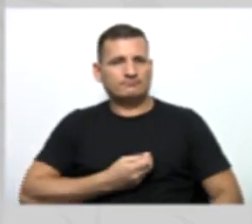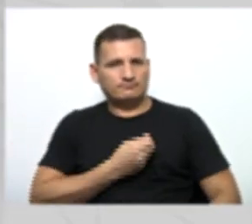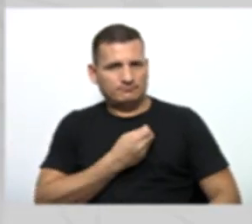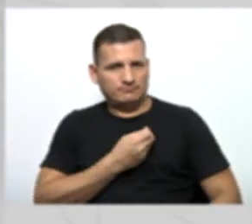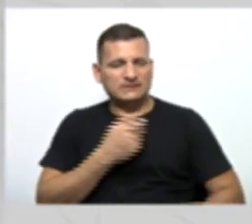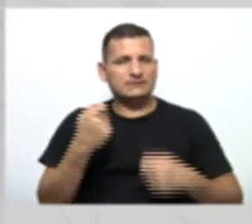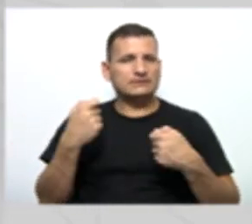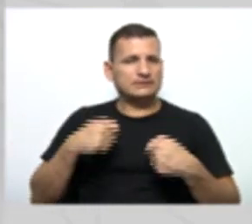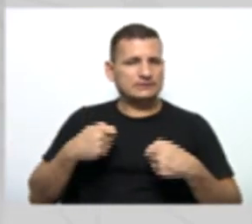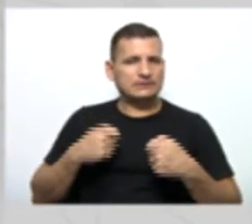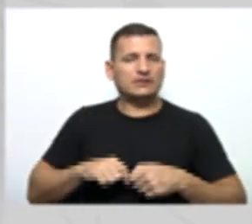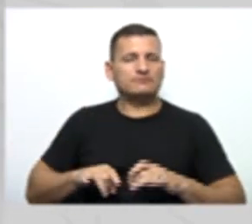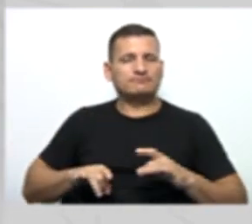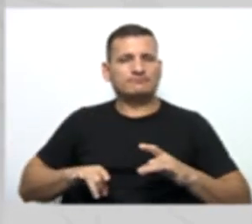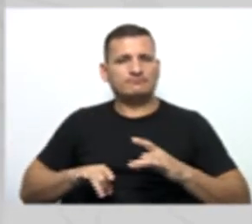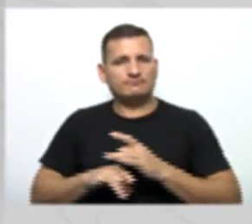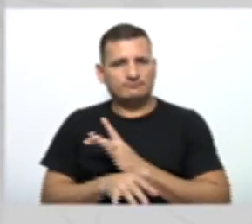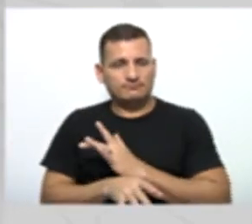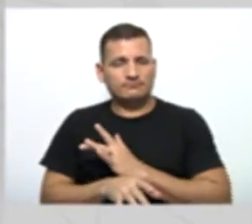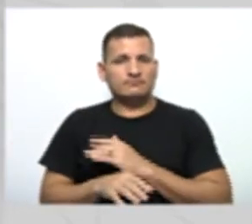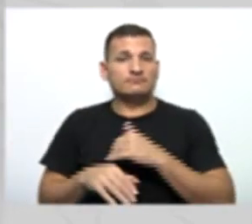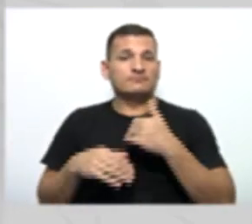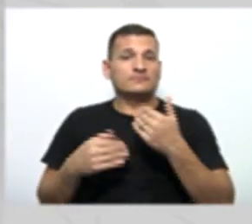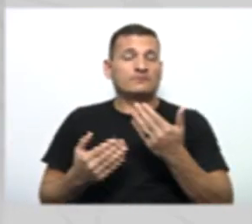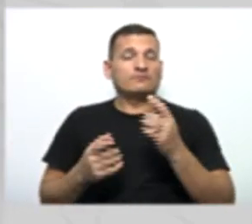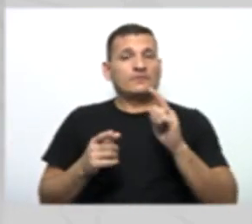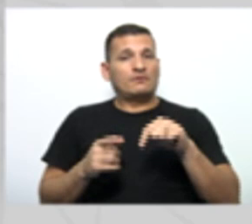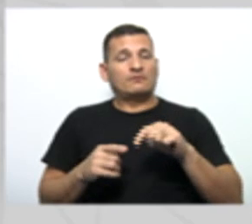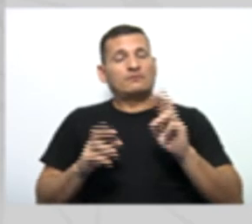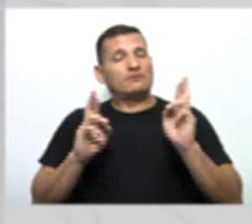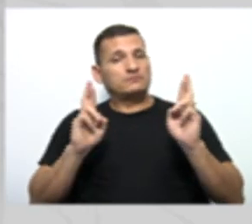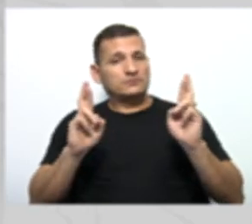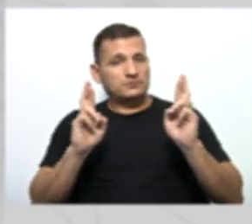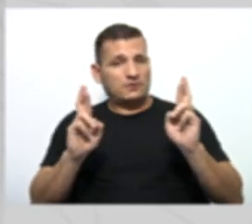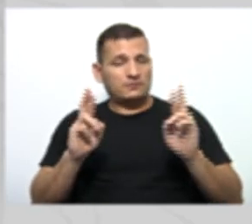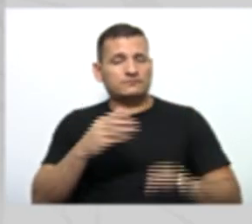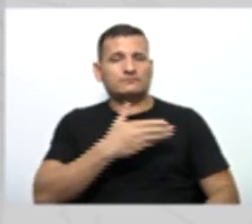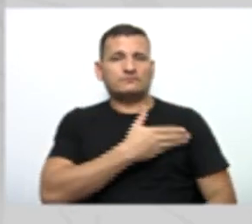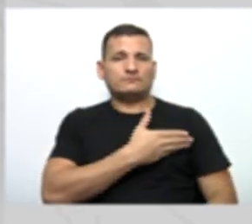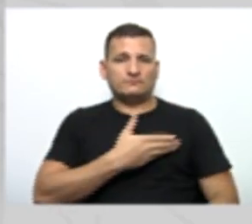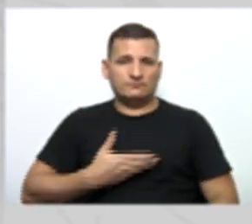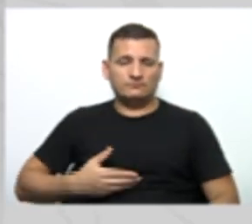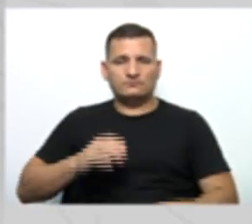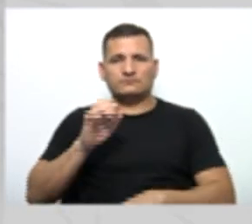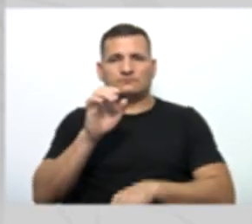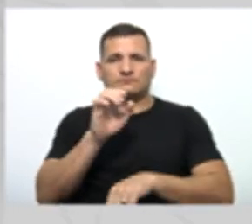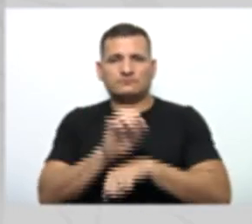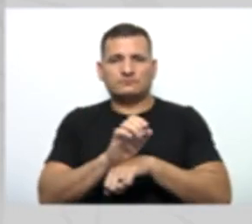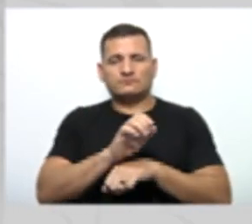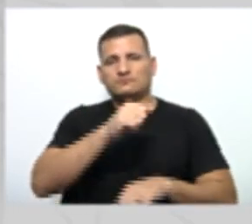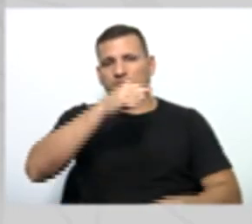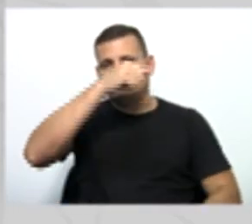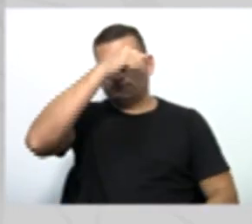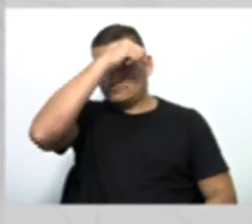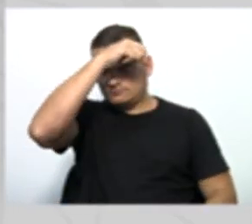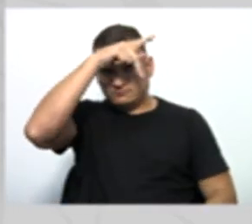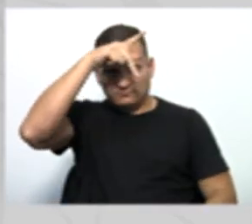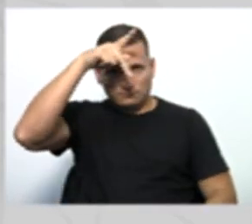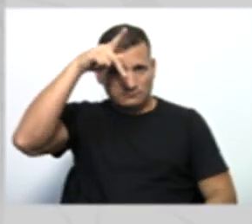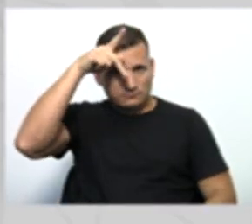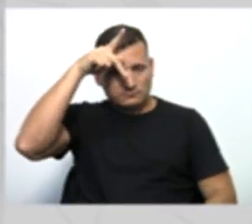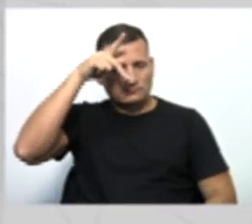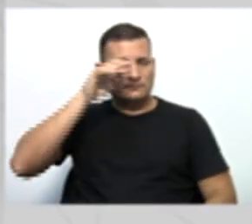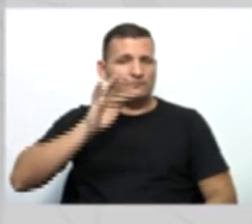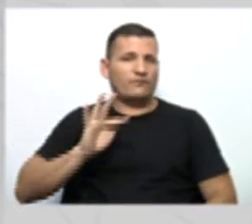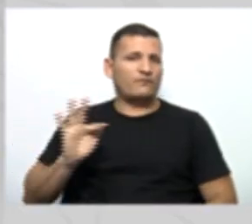supridas. Então, a responsabilidade do poder público, ou seja, do governo estadual, do governo municipal, do governo federal,